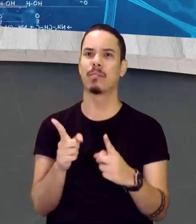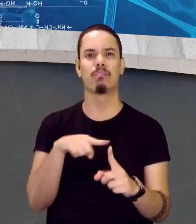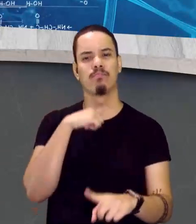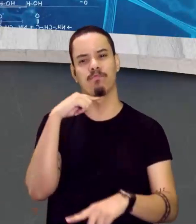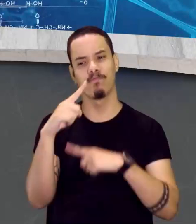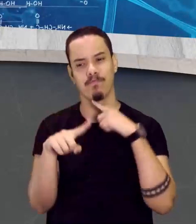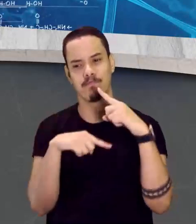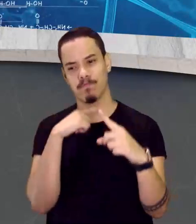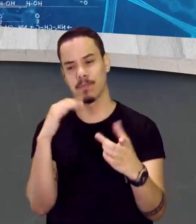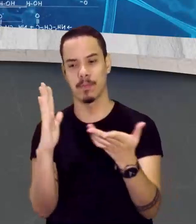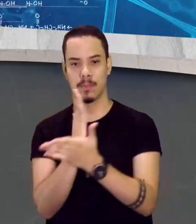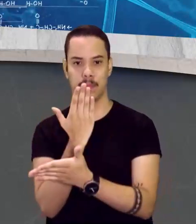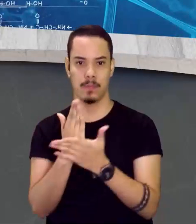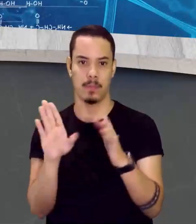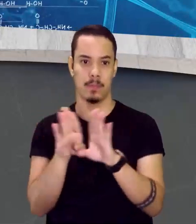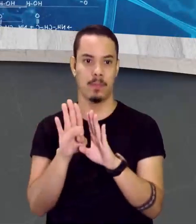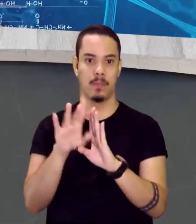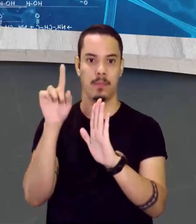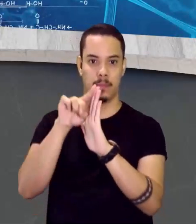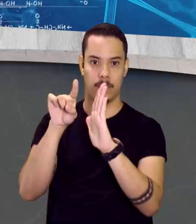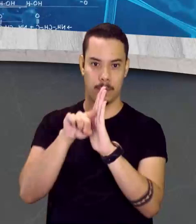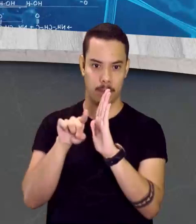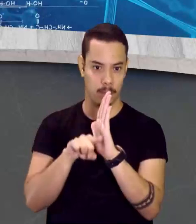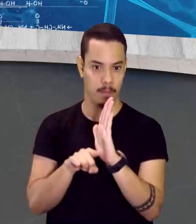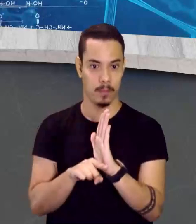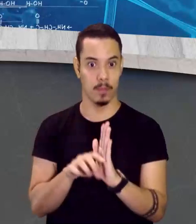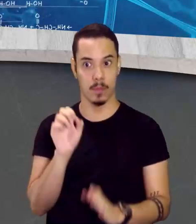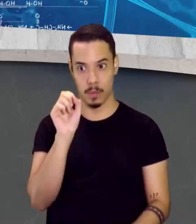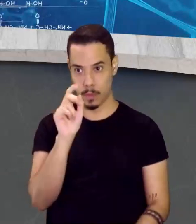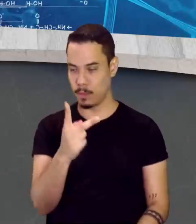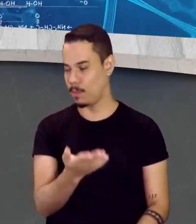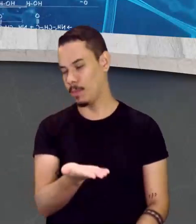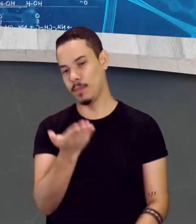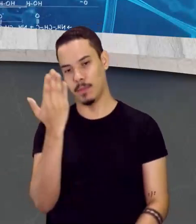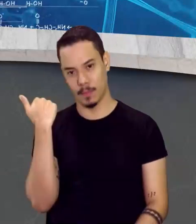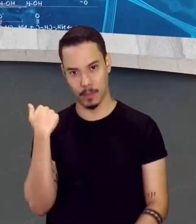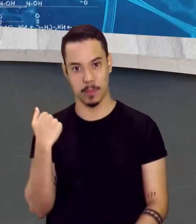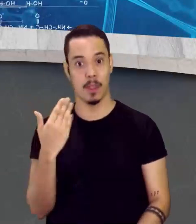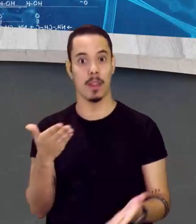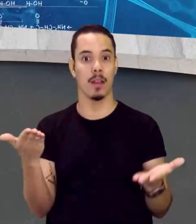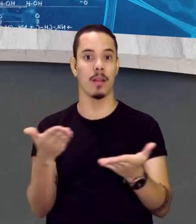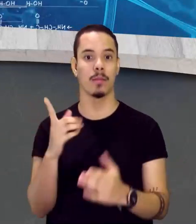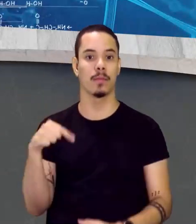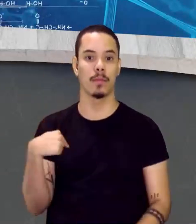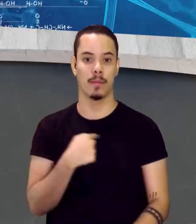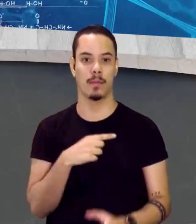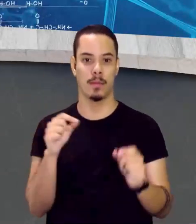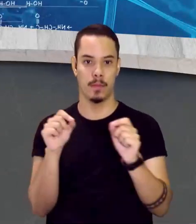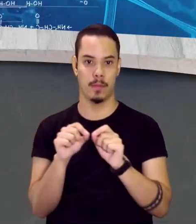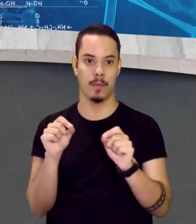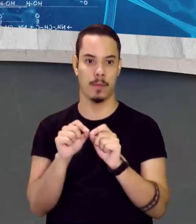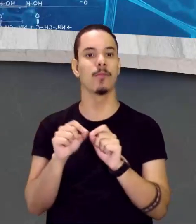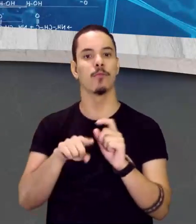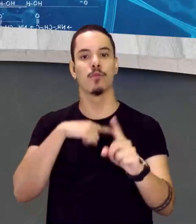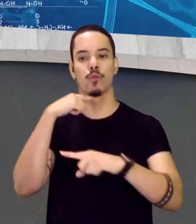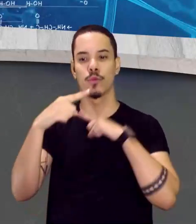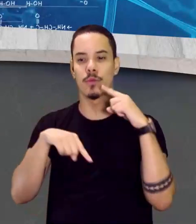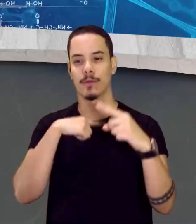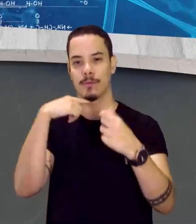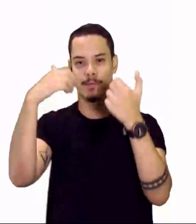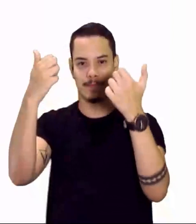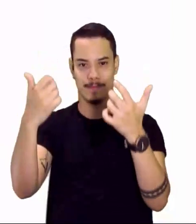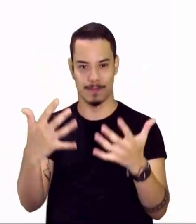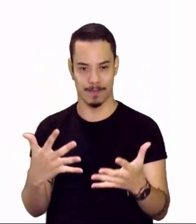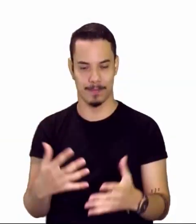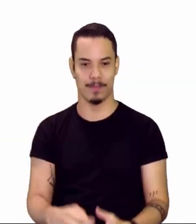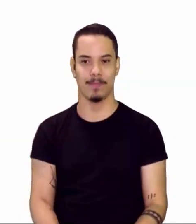com algumas dúvidas em algumas questões. Então, chá com a gente. Agora a gente vai para o nosso Tirando